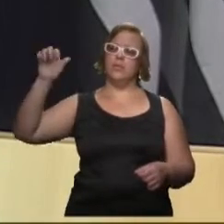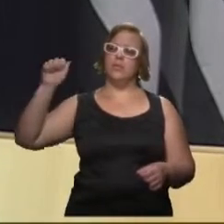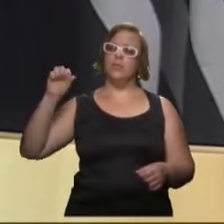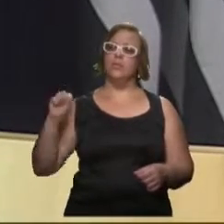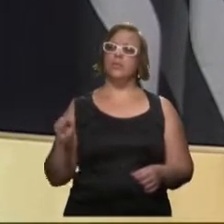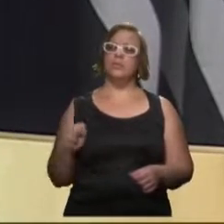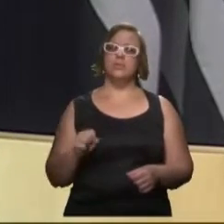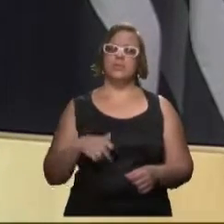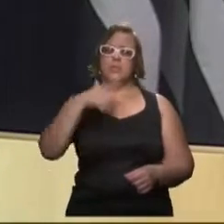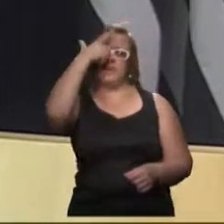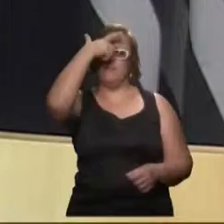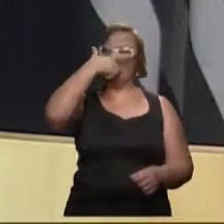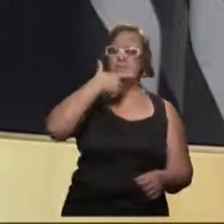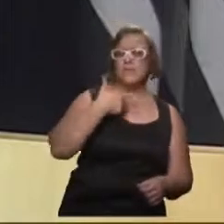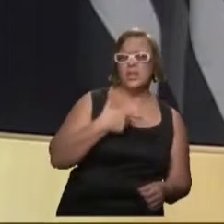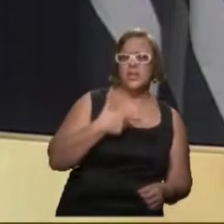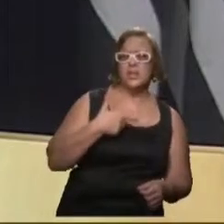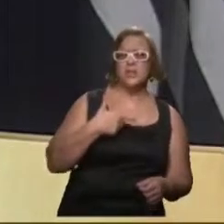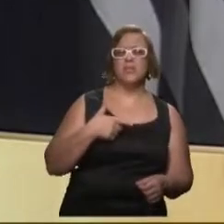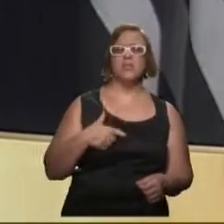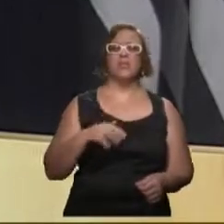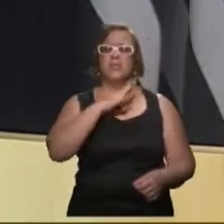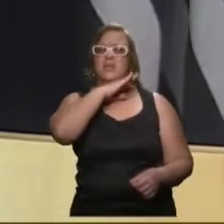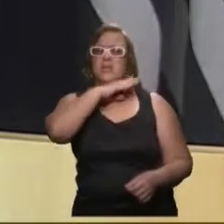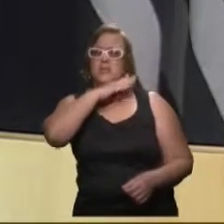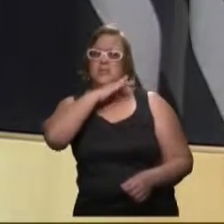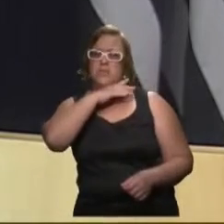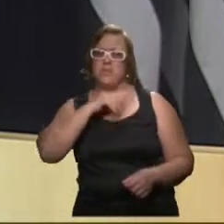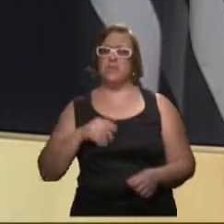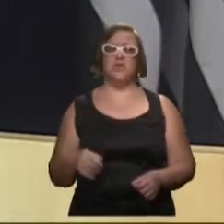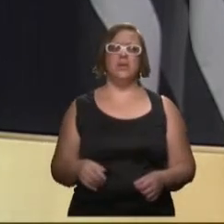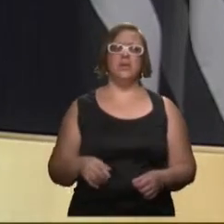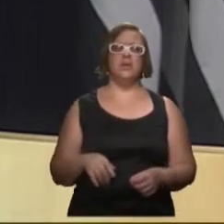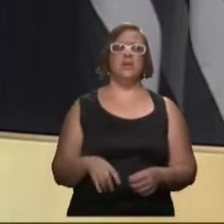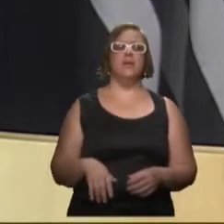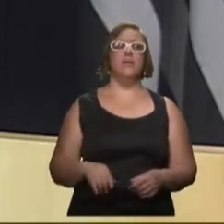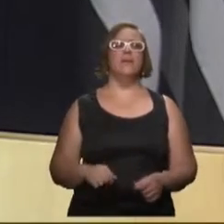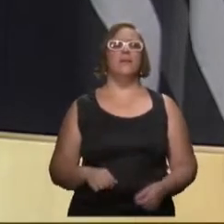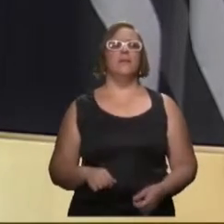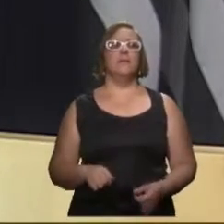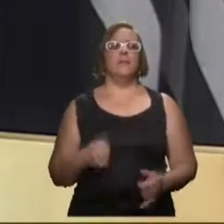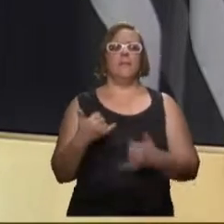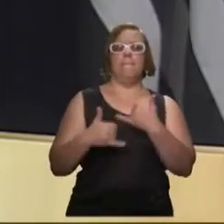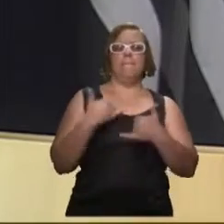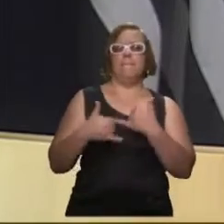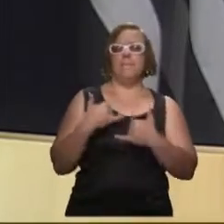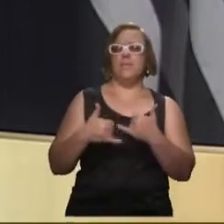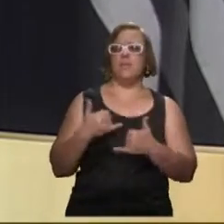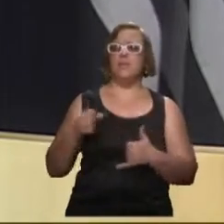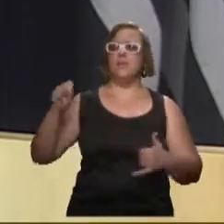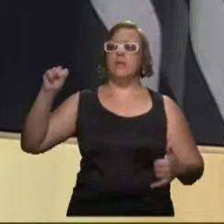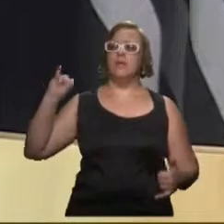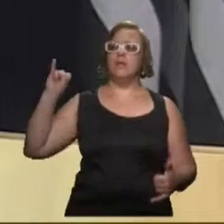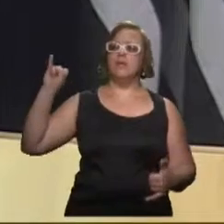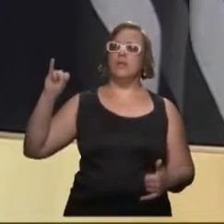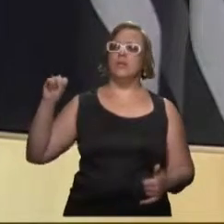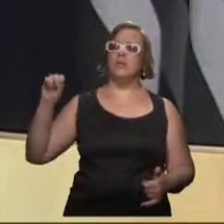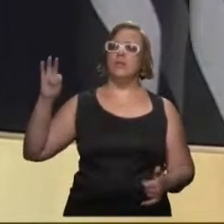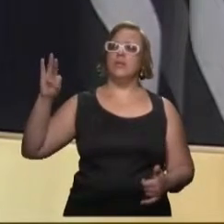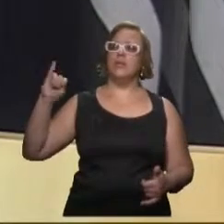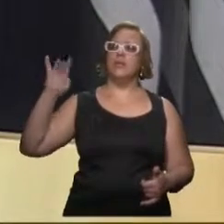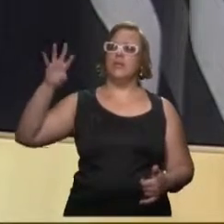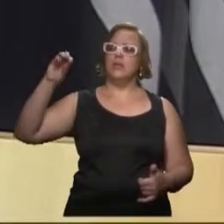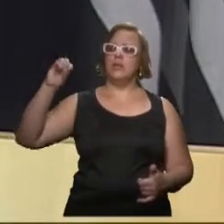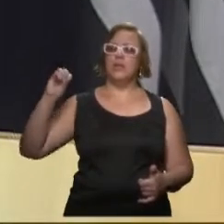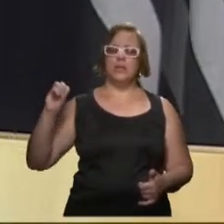casa tem sempre citado, a questão do turismo, Taubaté infelizmente está perdendo muito, está deixando de arrecadar muito, porque não tem